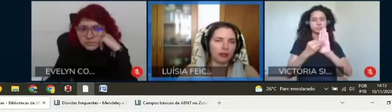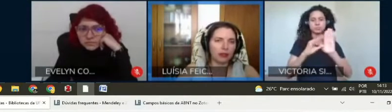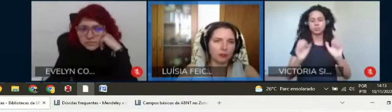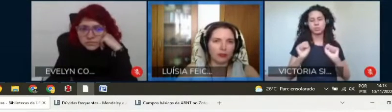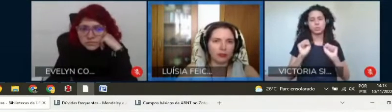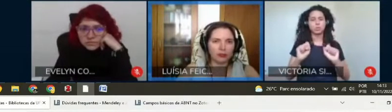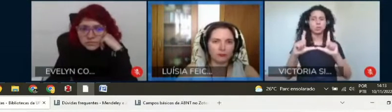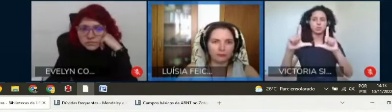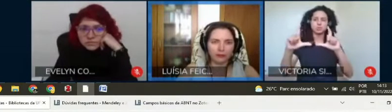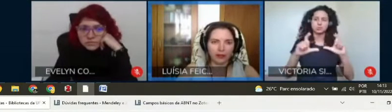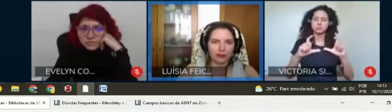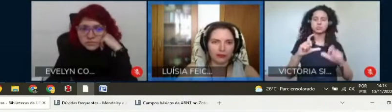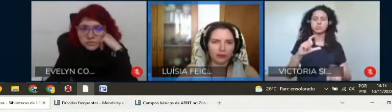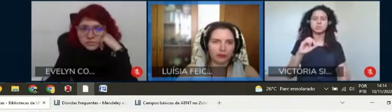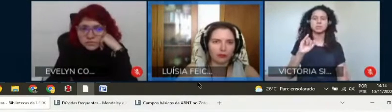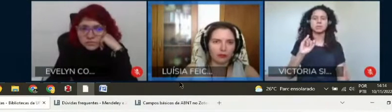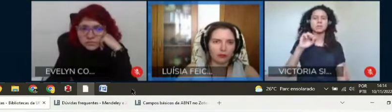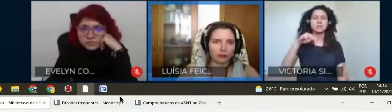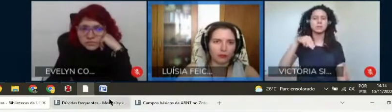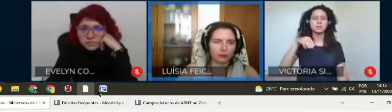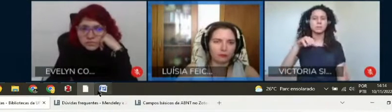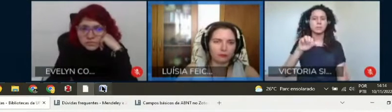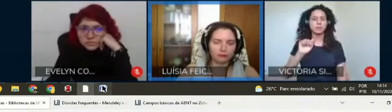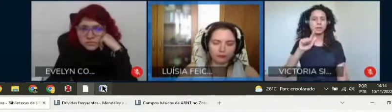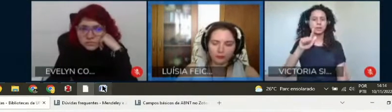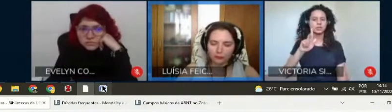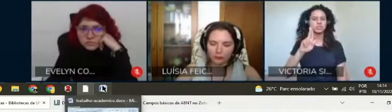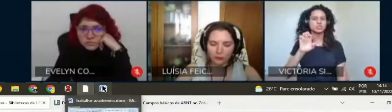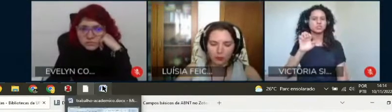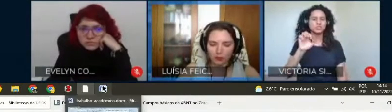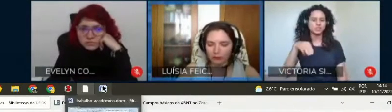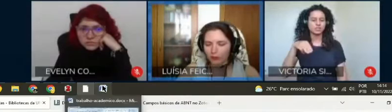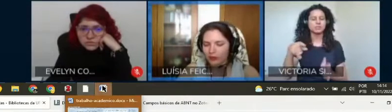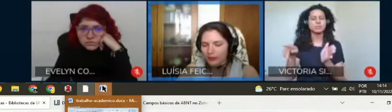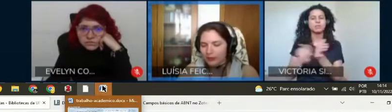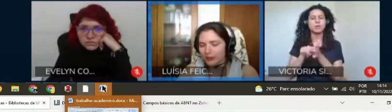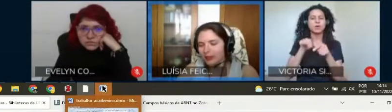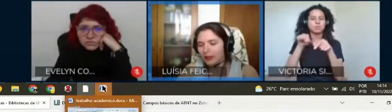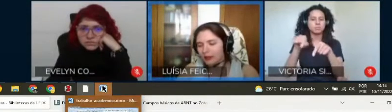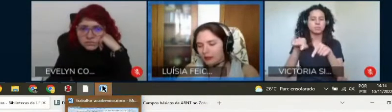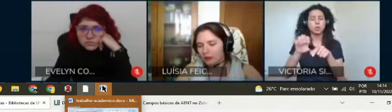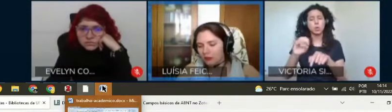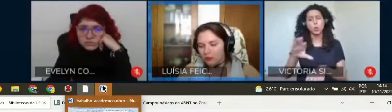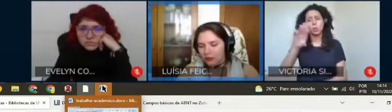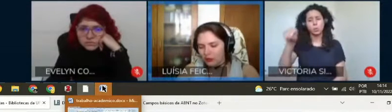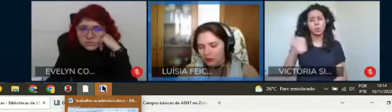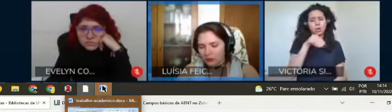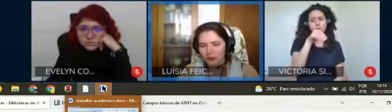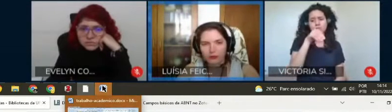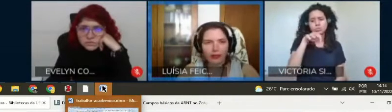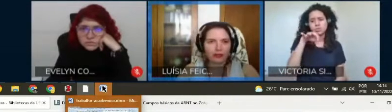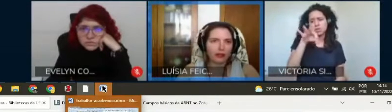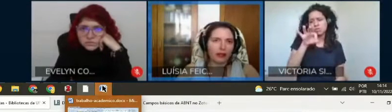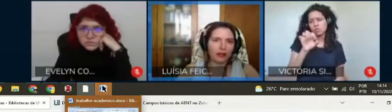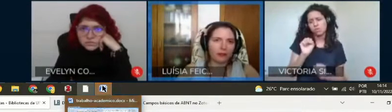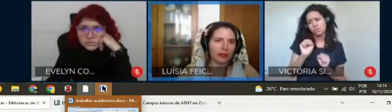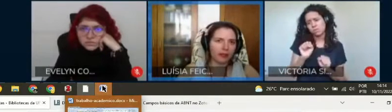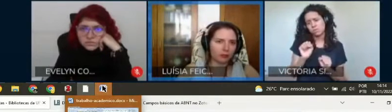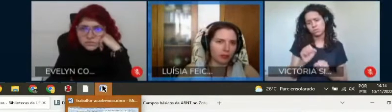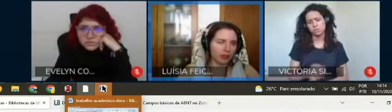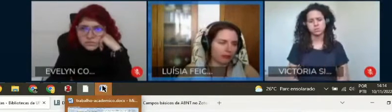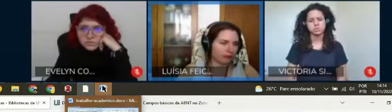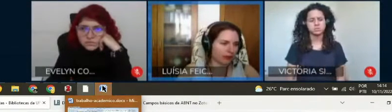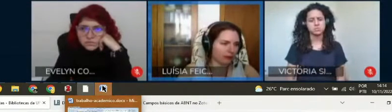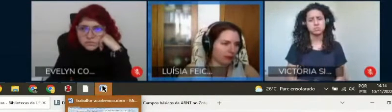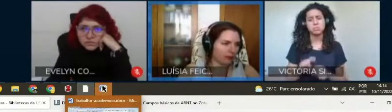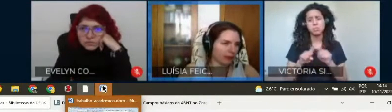ser realmente adicionando como uma folha. O que a gente geralmente faz é a